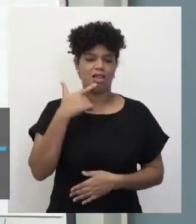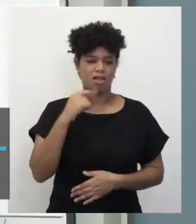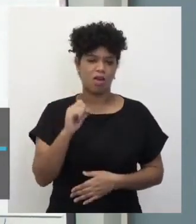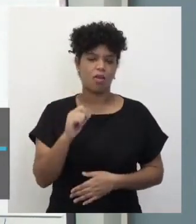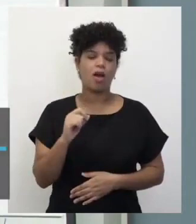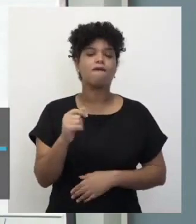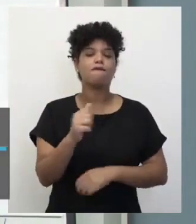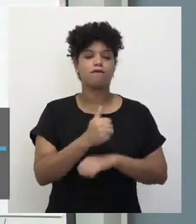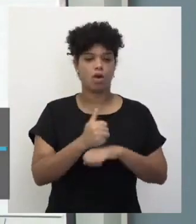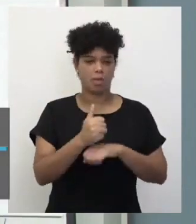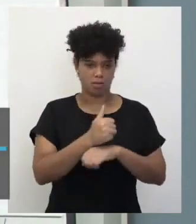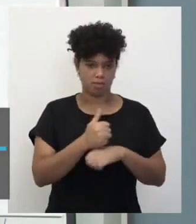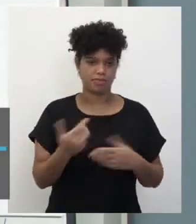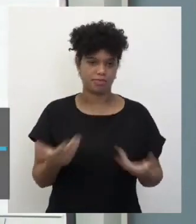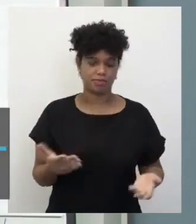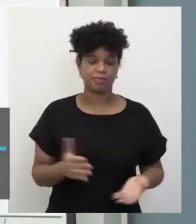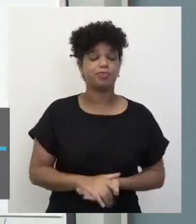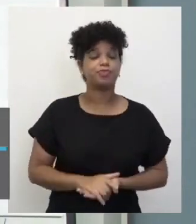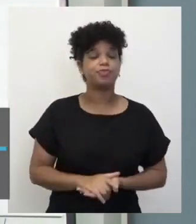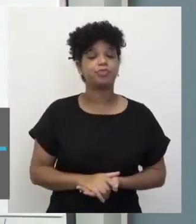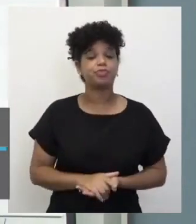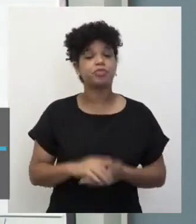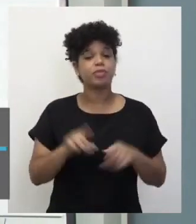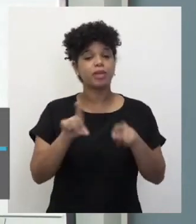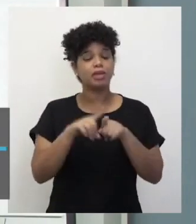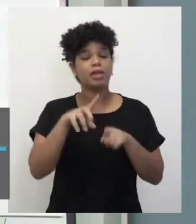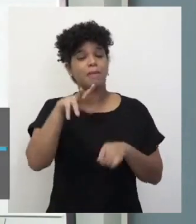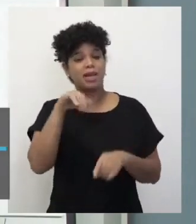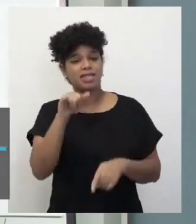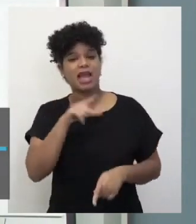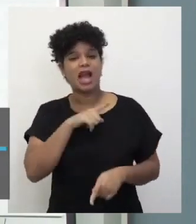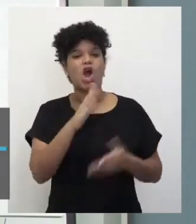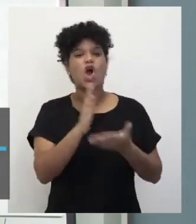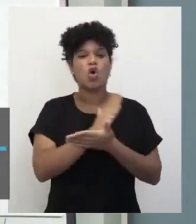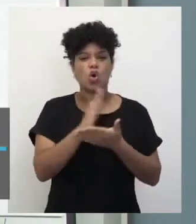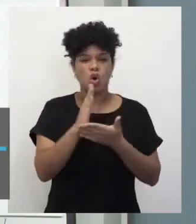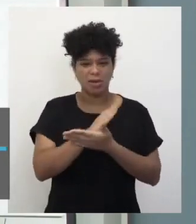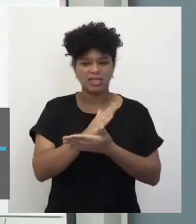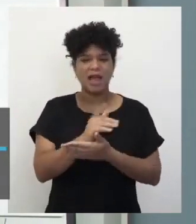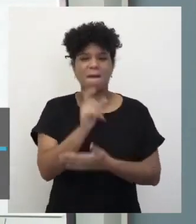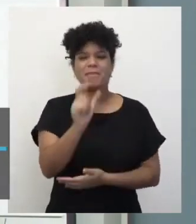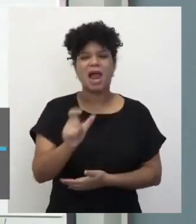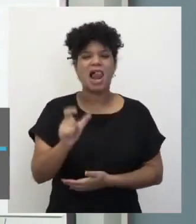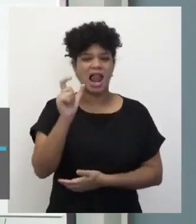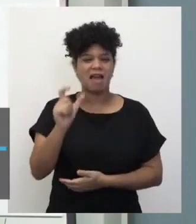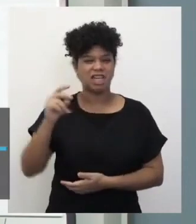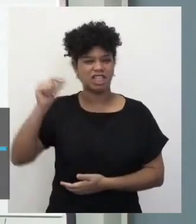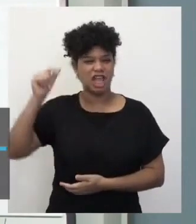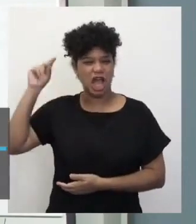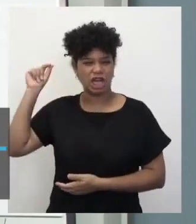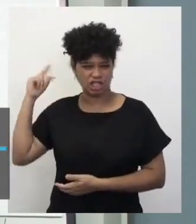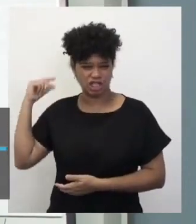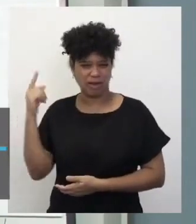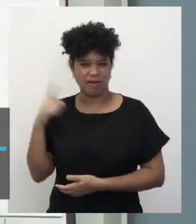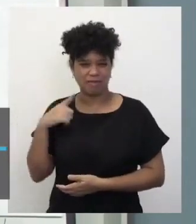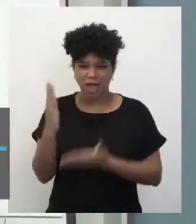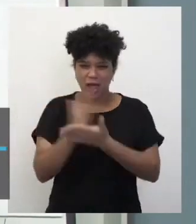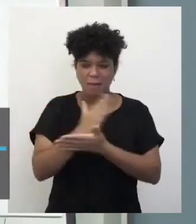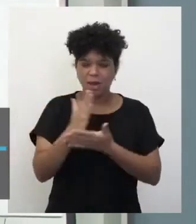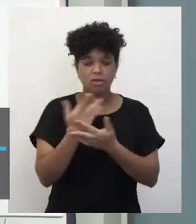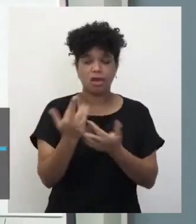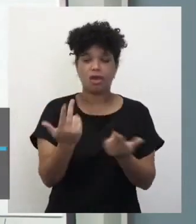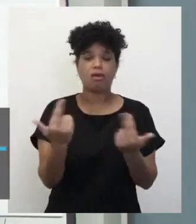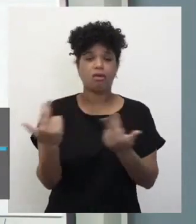tá? E, ao mesmo tempo, quando a gente tem também algumas gírias, algumas expressões daquela época, também é a mesma